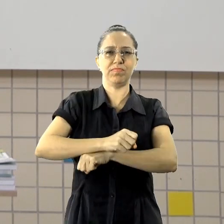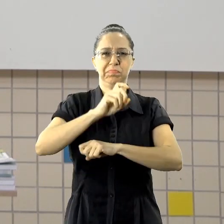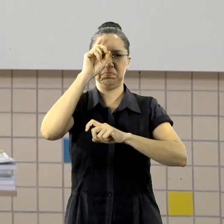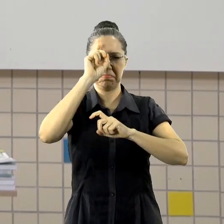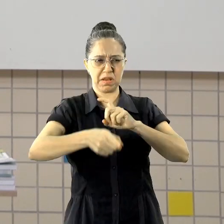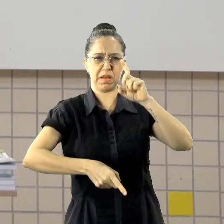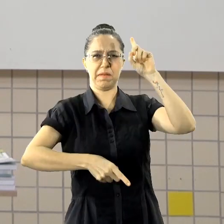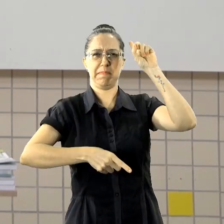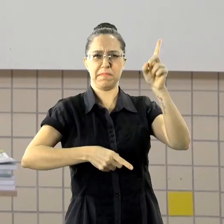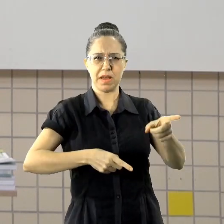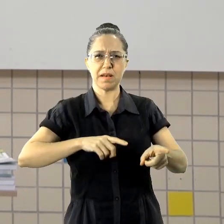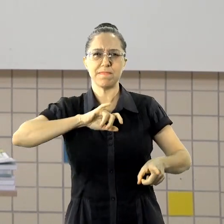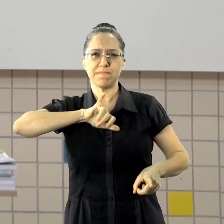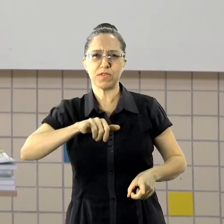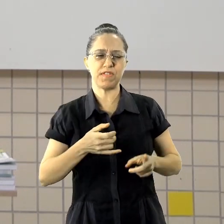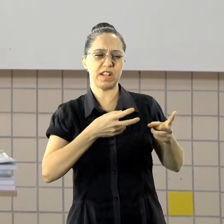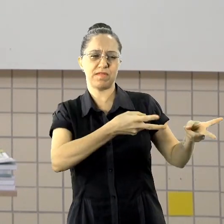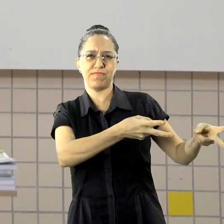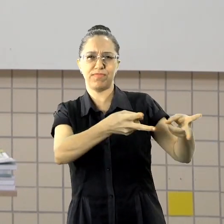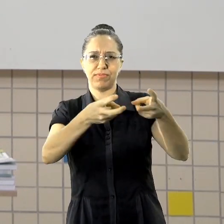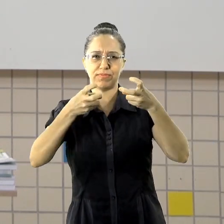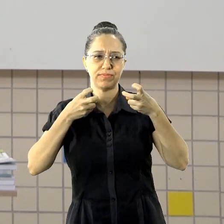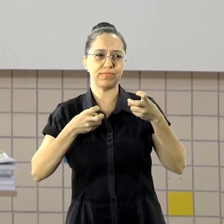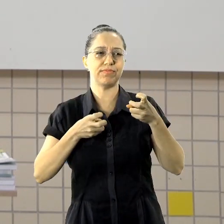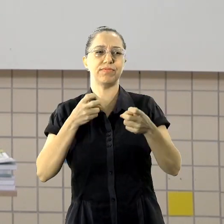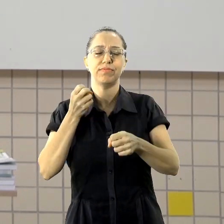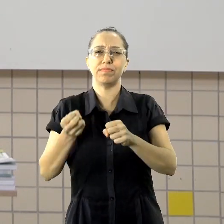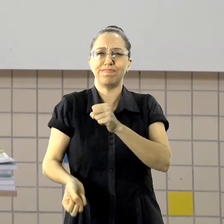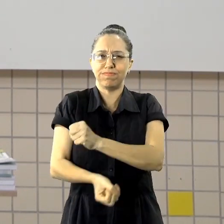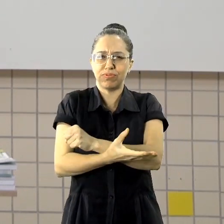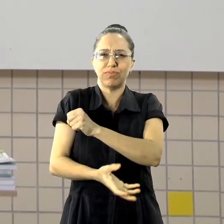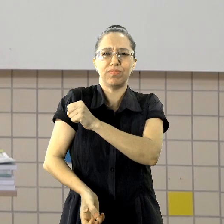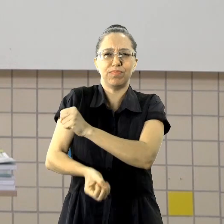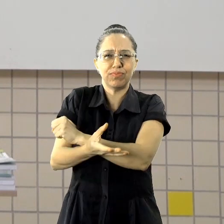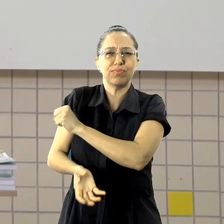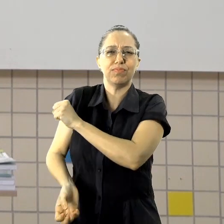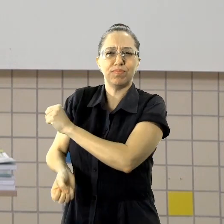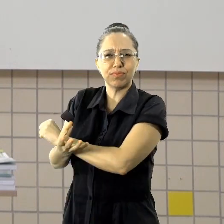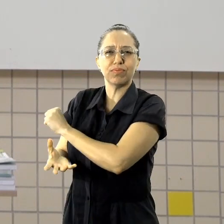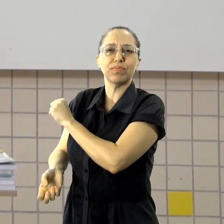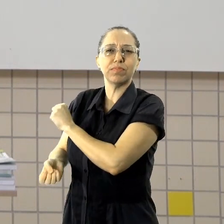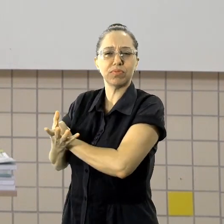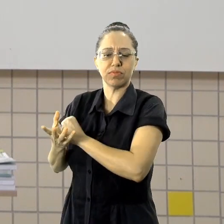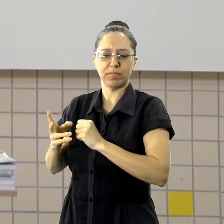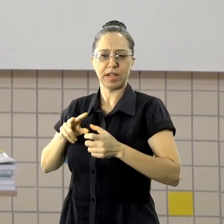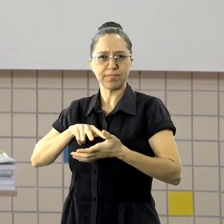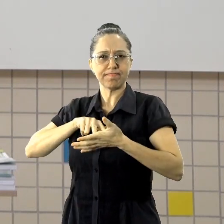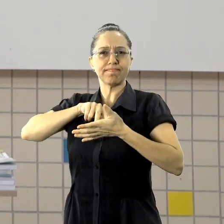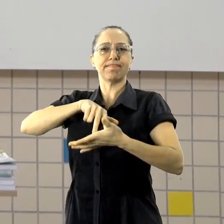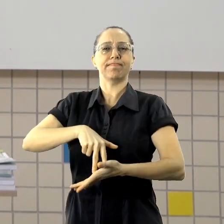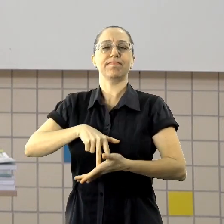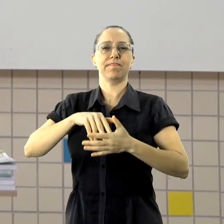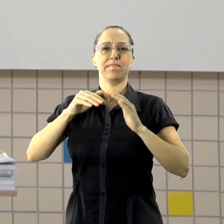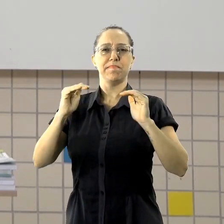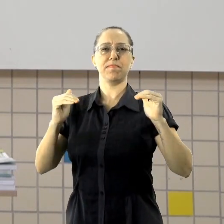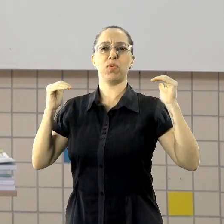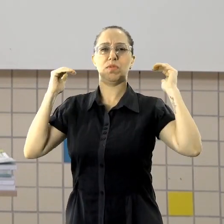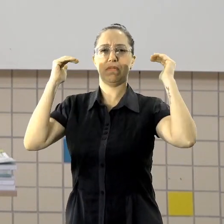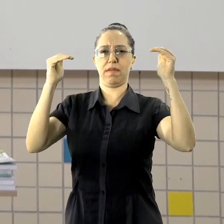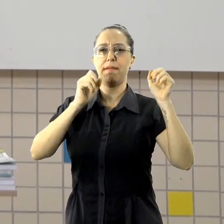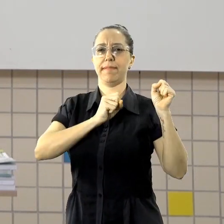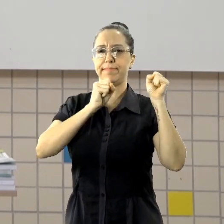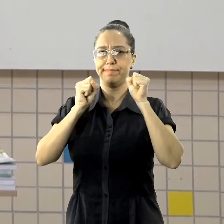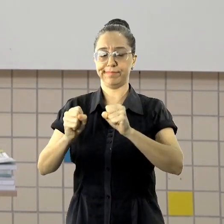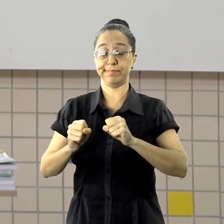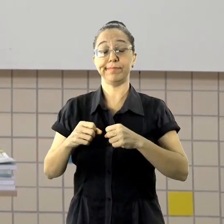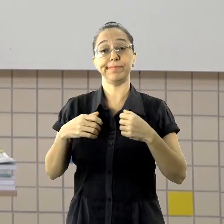comentamos, para garantir que o voto que ele queria ia se manter no poder. Os coronéis